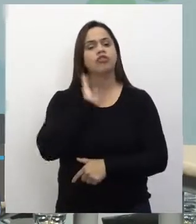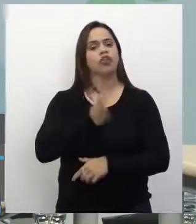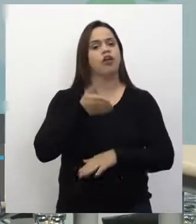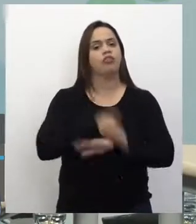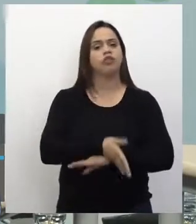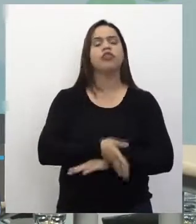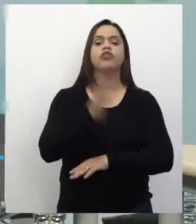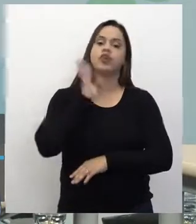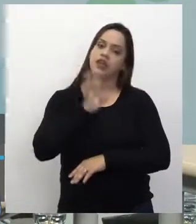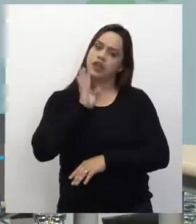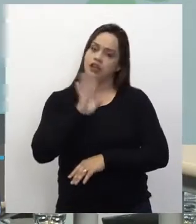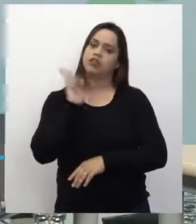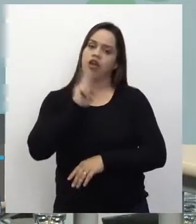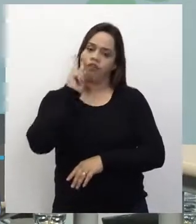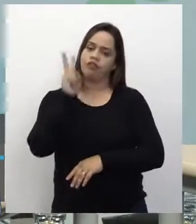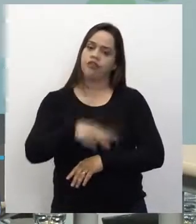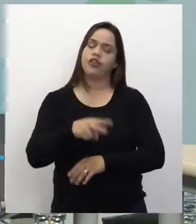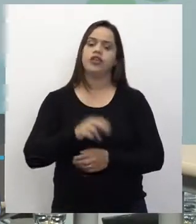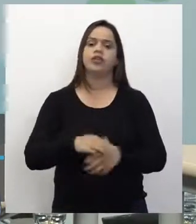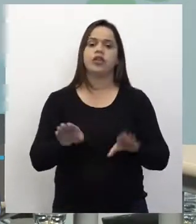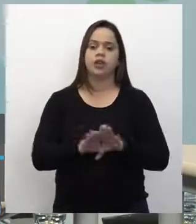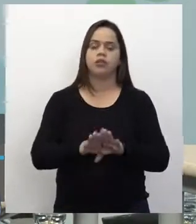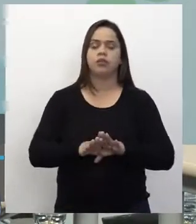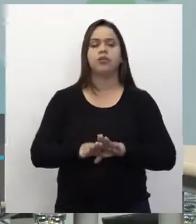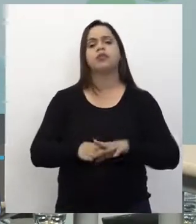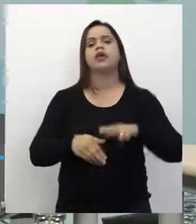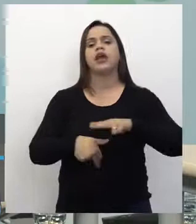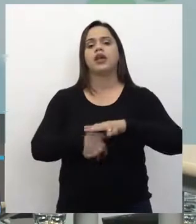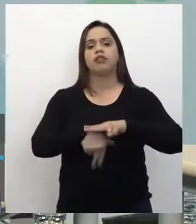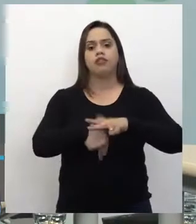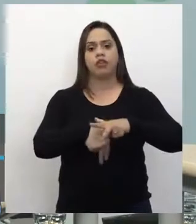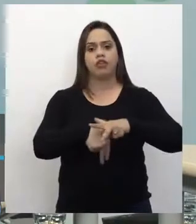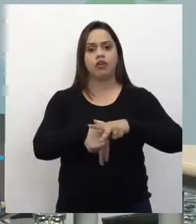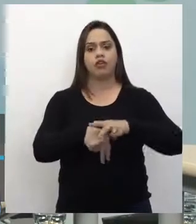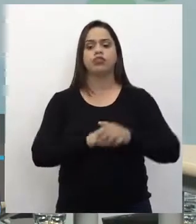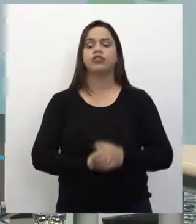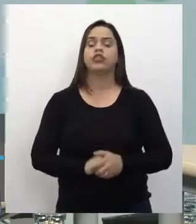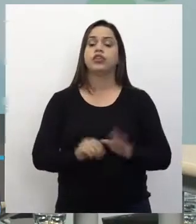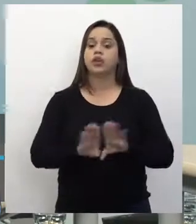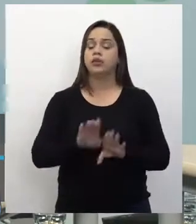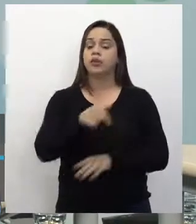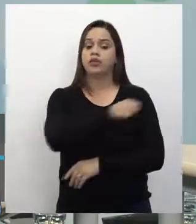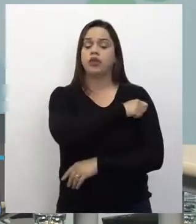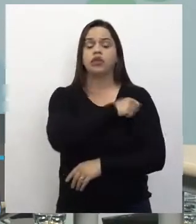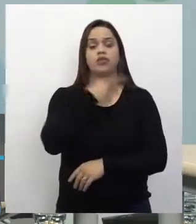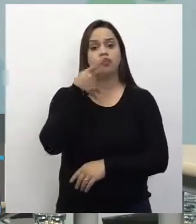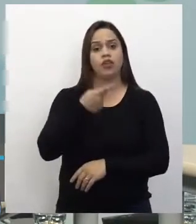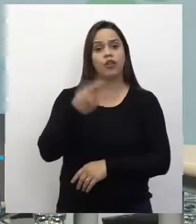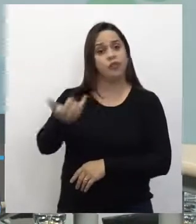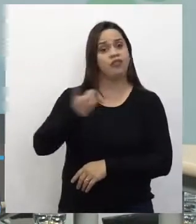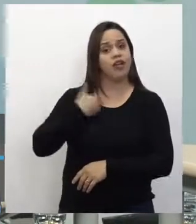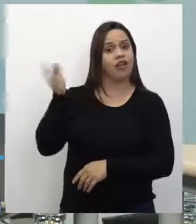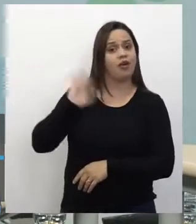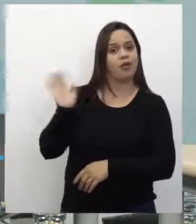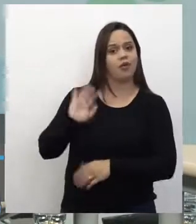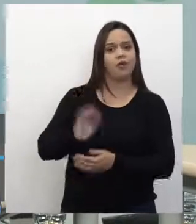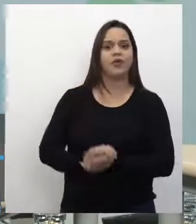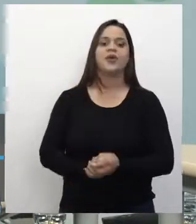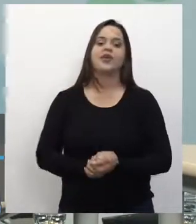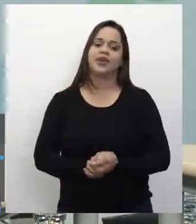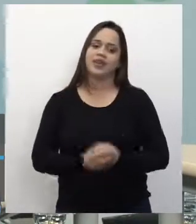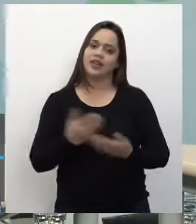legal, o Teatro de Fantoches, muito bacana. A Isabelle pediu um oi aqui, né? Tá